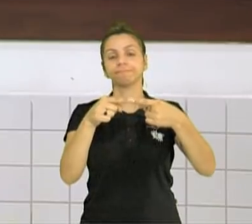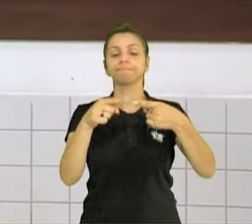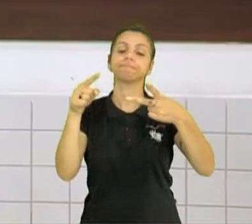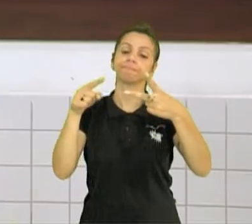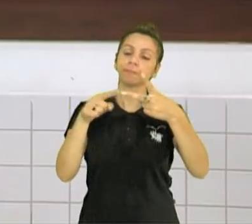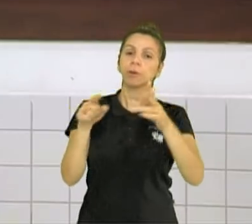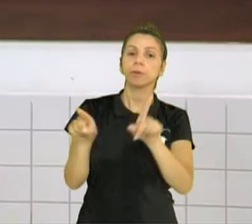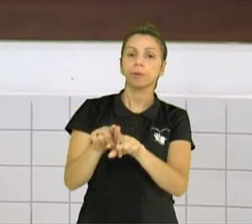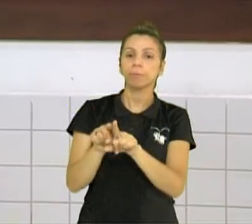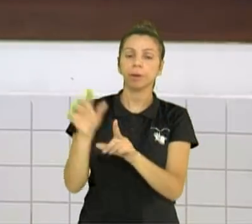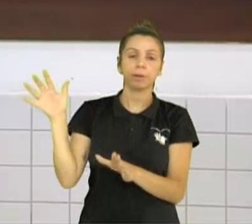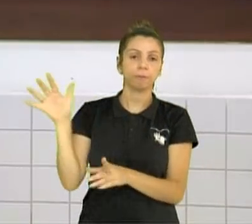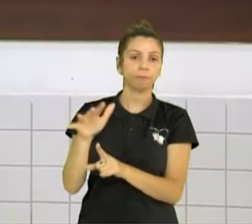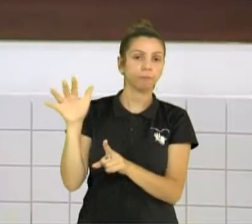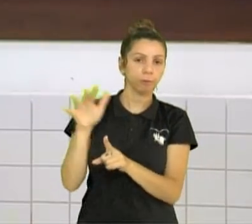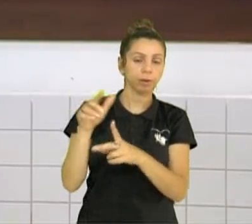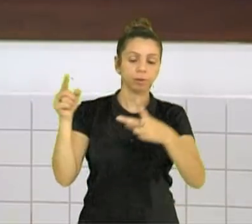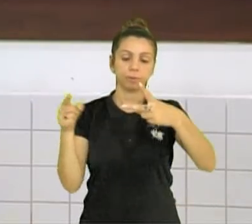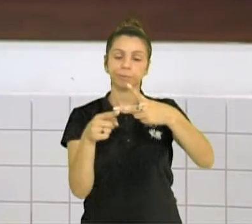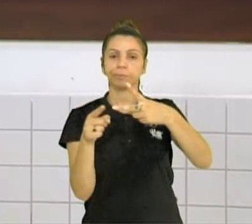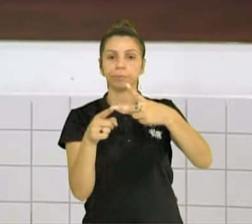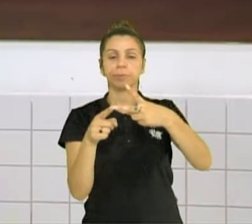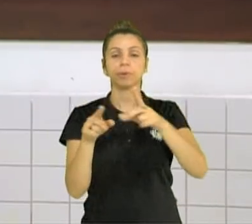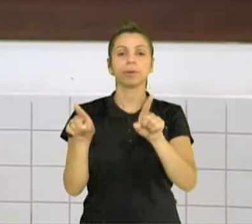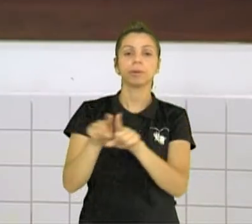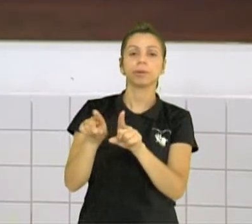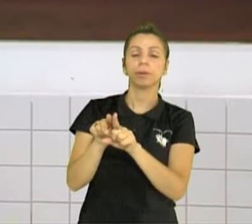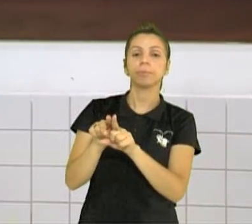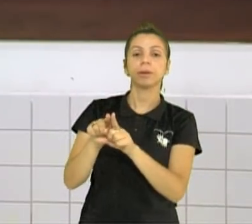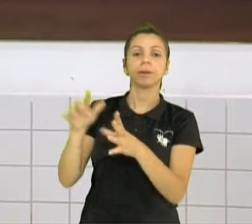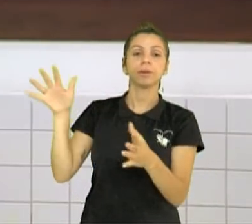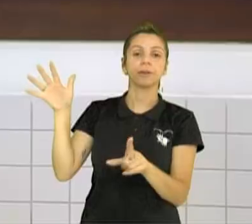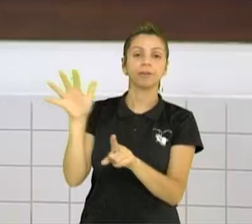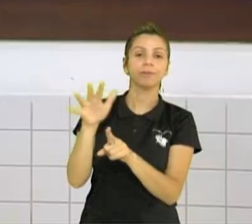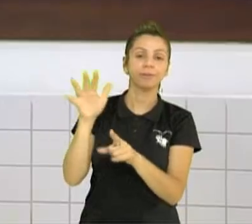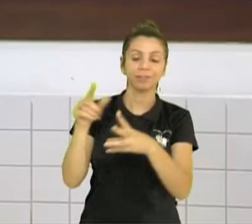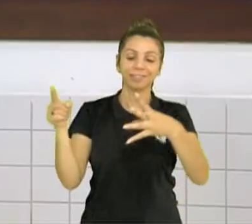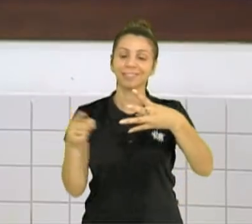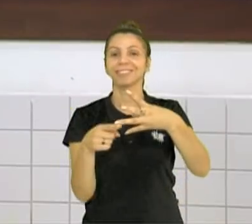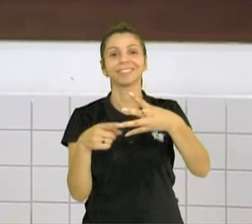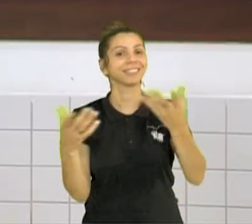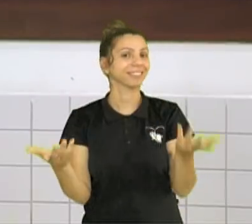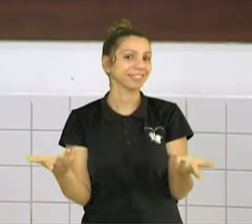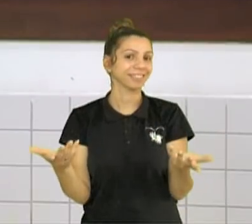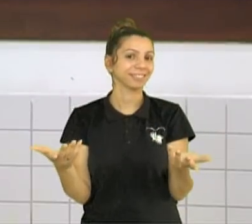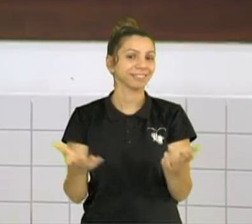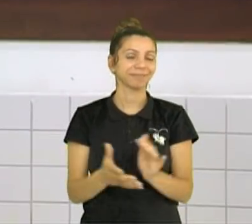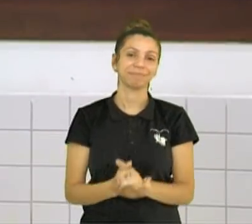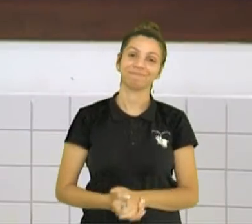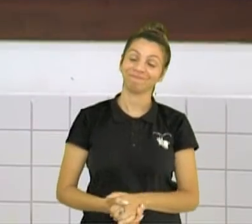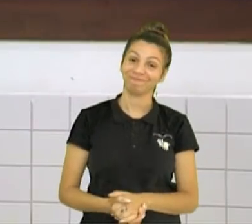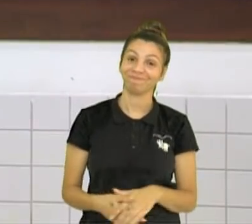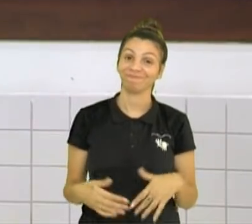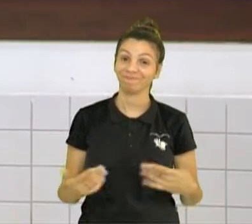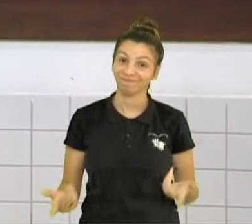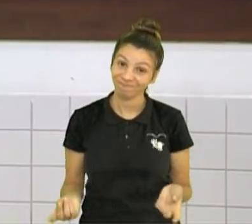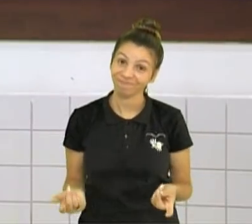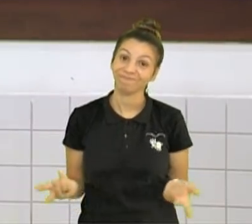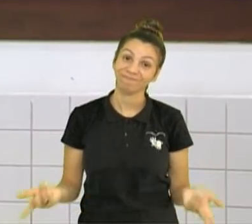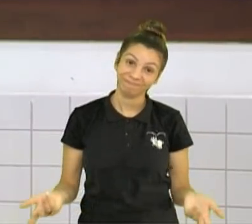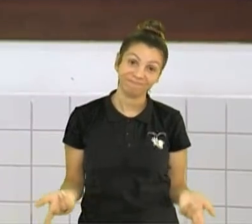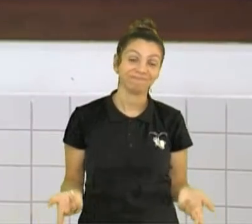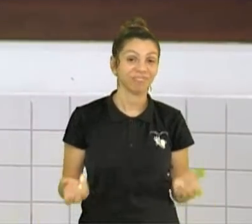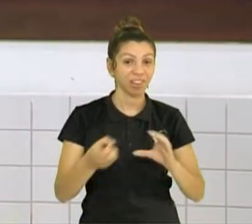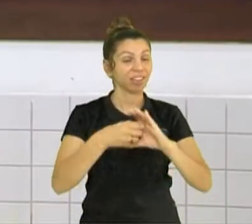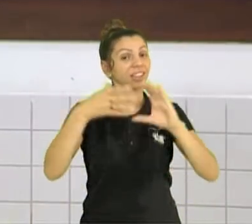poderia intervir no poder legislativo e acima do judiciário, quando bem precisasse. Ou seja,